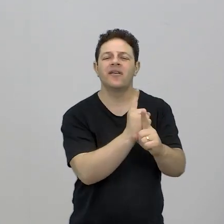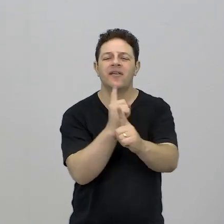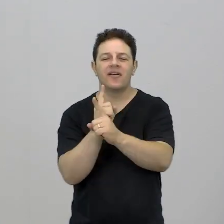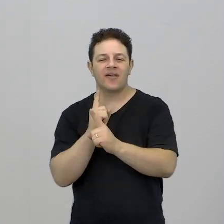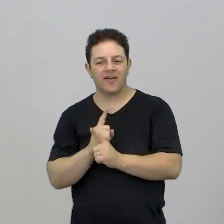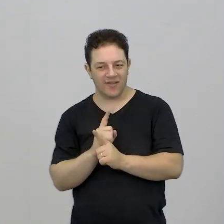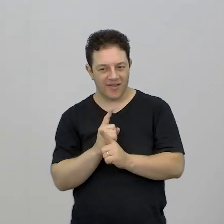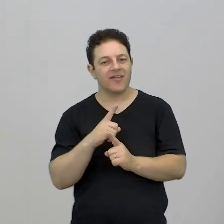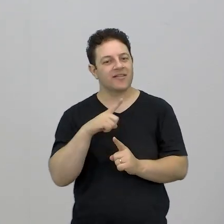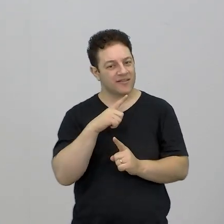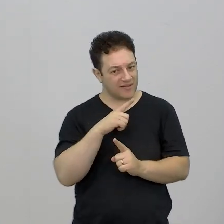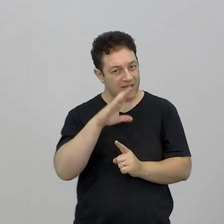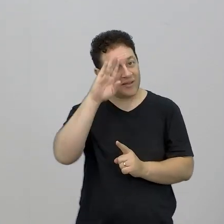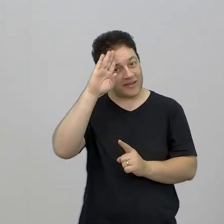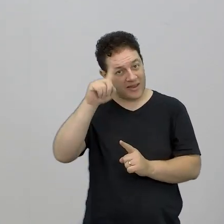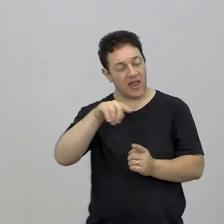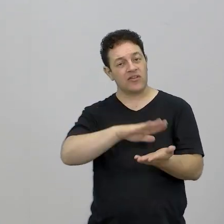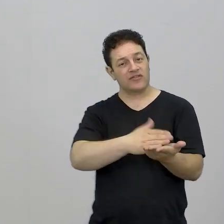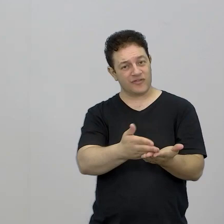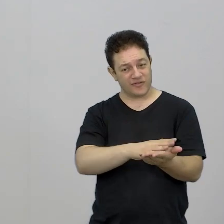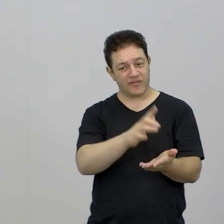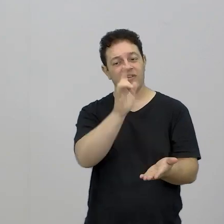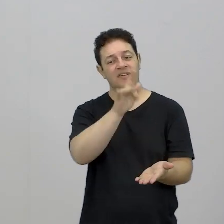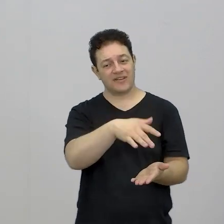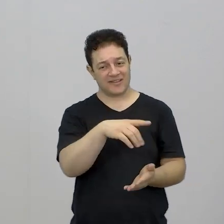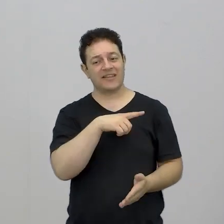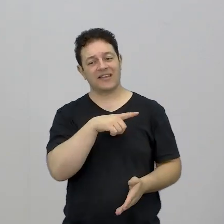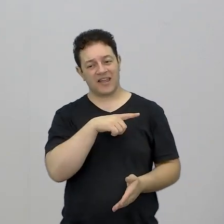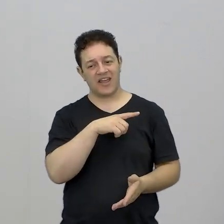aí a gente vai encontrar principalmente nas frituras, né? E naquela